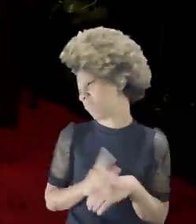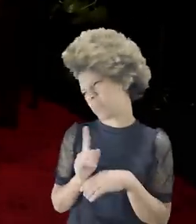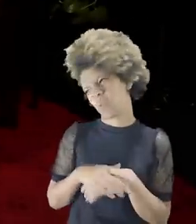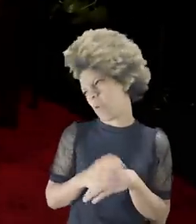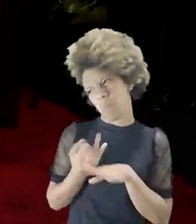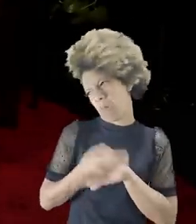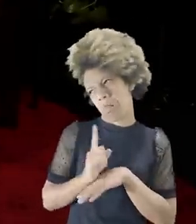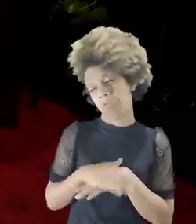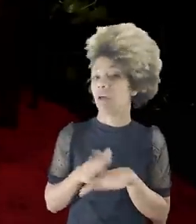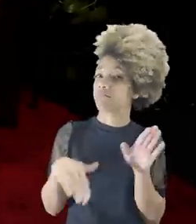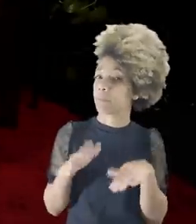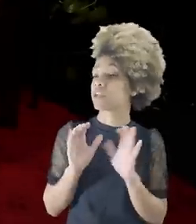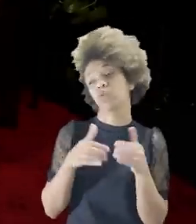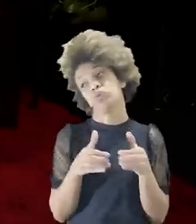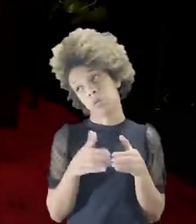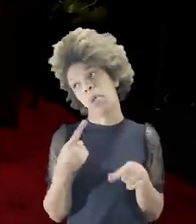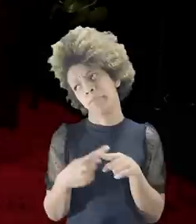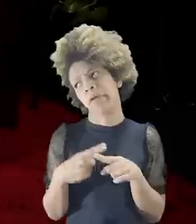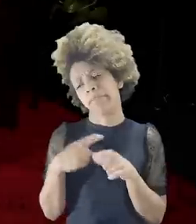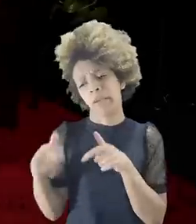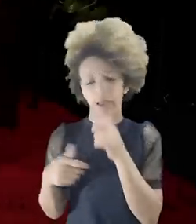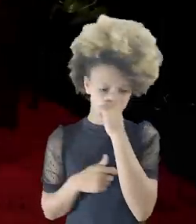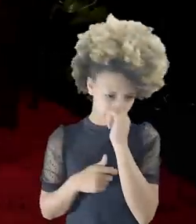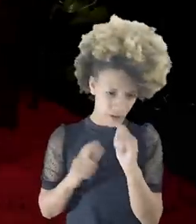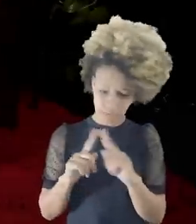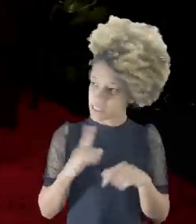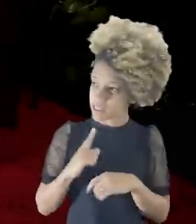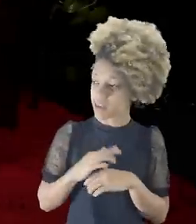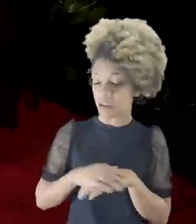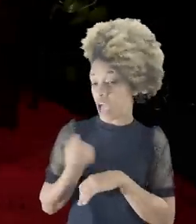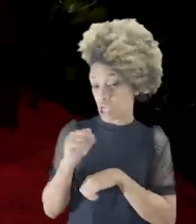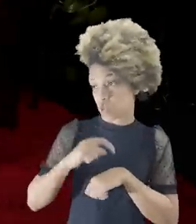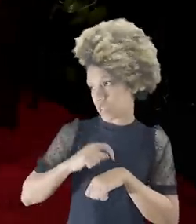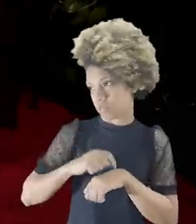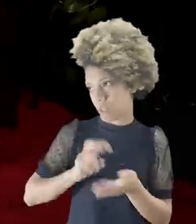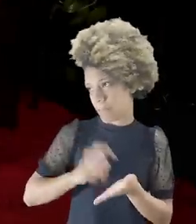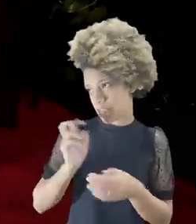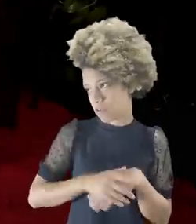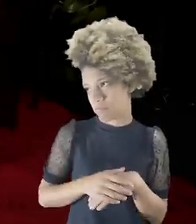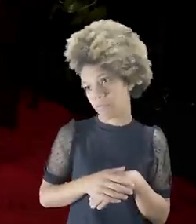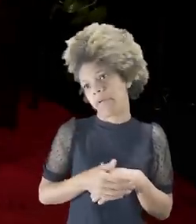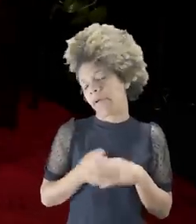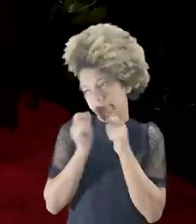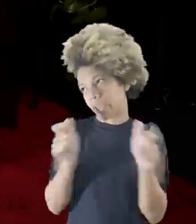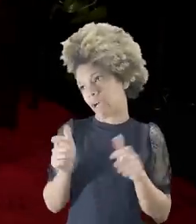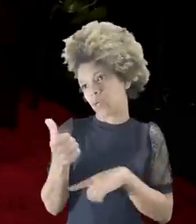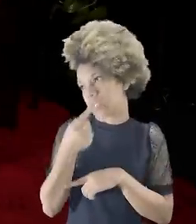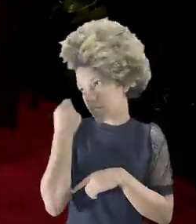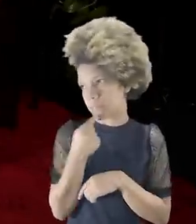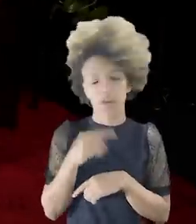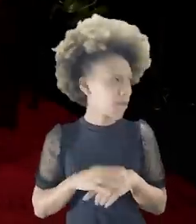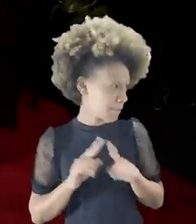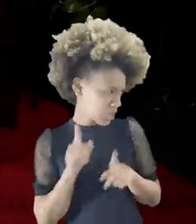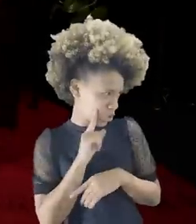independente depende do do clube porque tem lugar que você tem a disponibilidade da quadra às 8:00 da manhã aí você tem que acordar 6:30 mas é todo dia de segunda